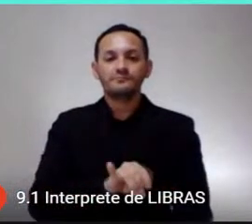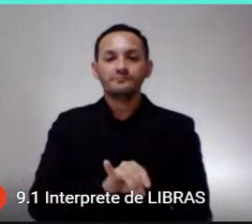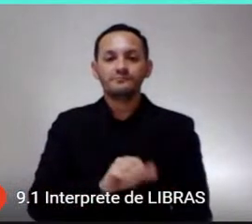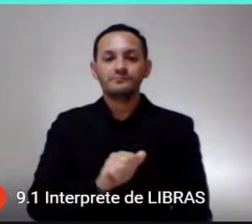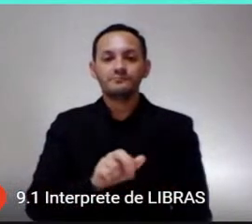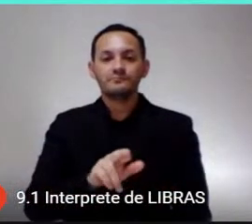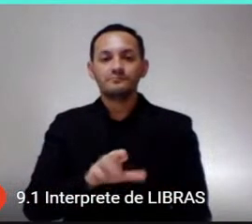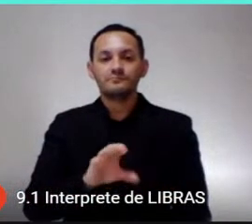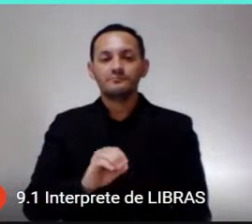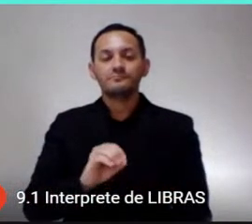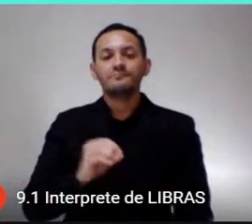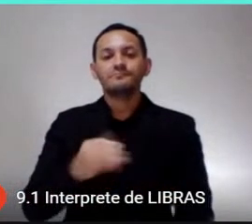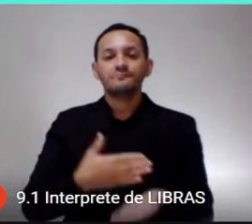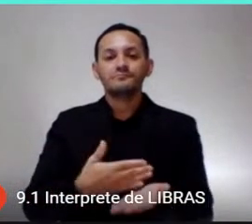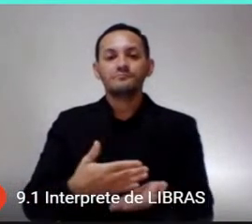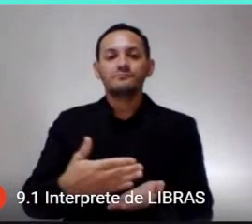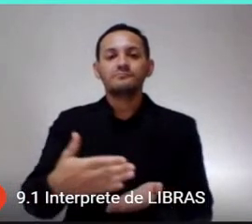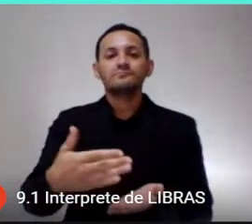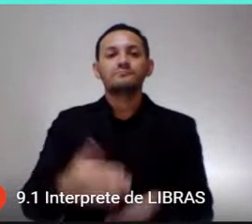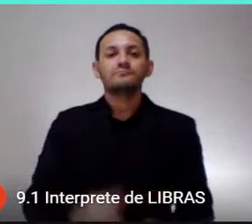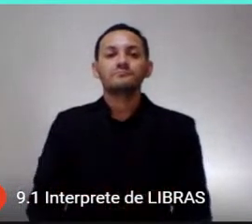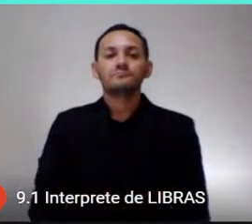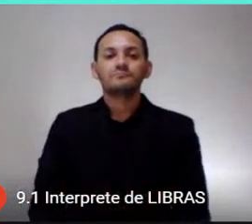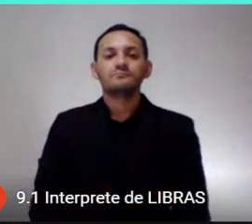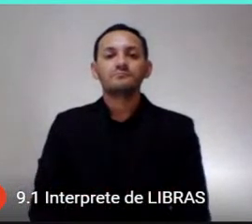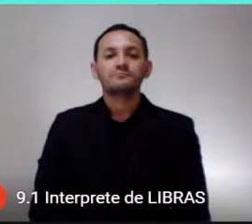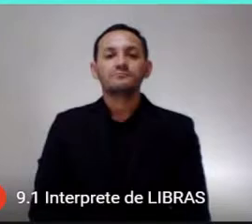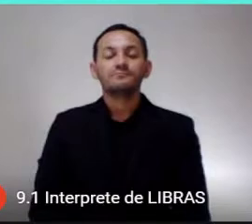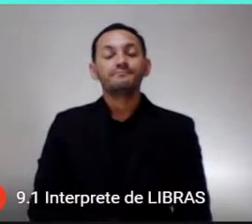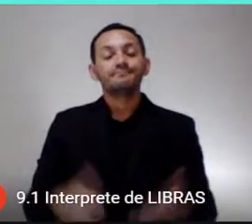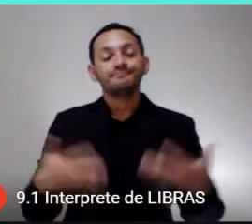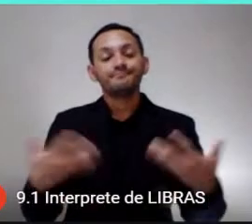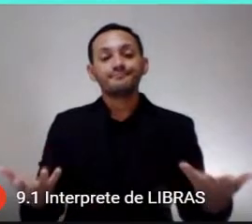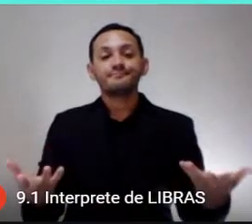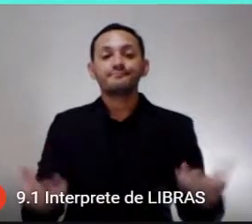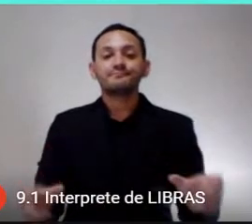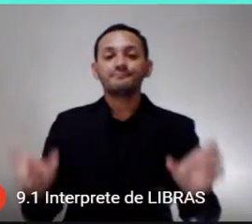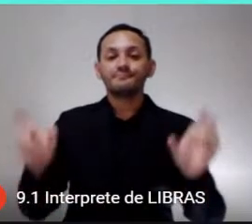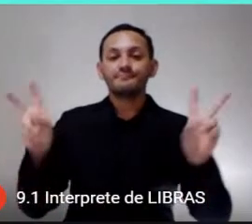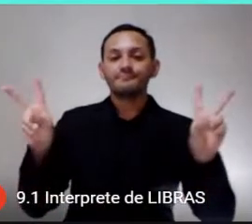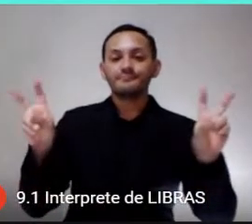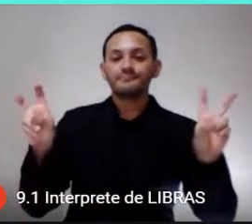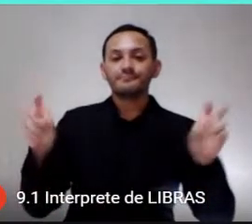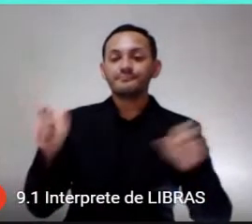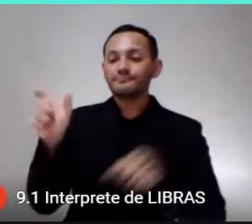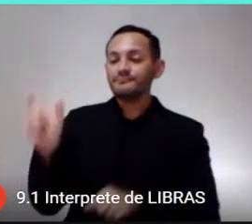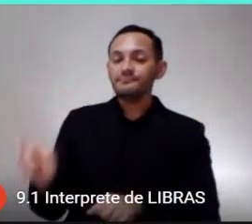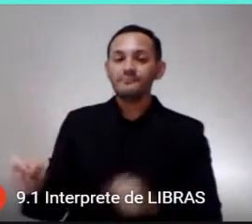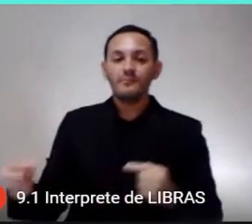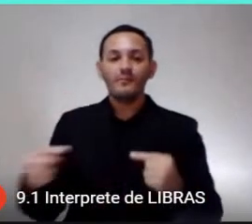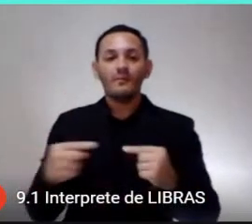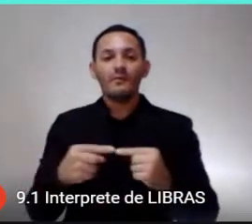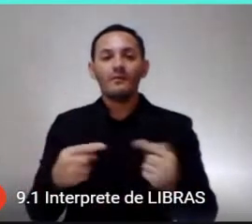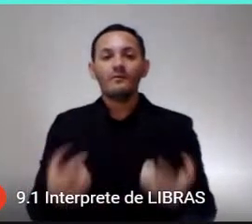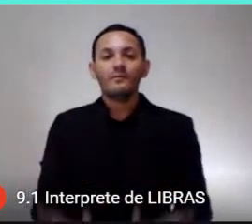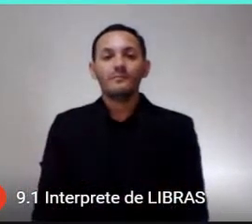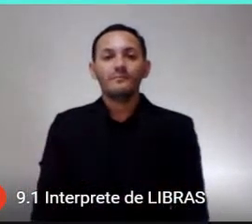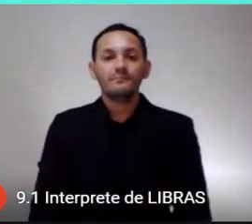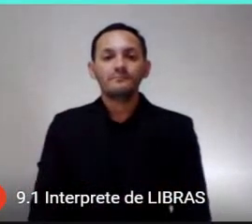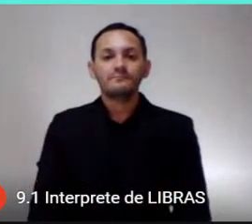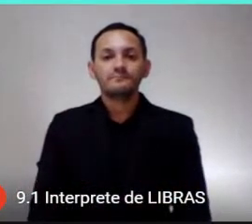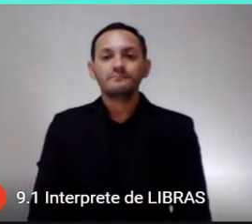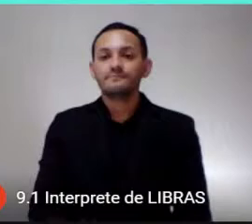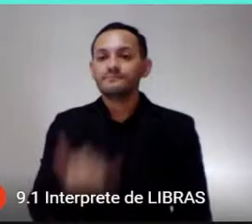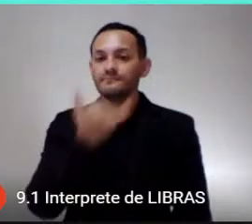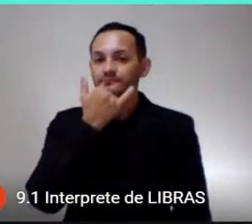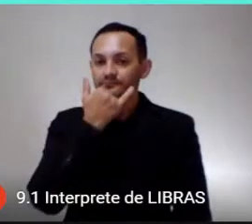Só que no caso, desse caso aqui, assim como outro, se não me engano, até que foi acho que o doutor Zé Márcio